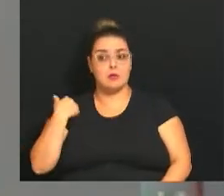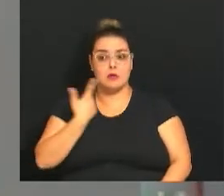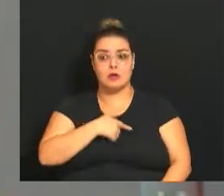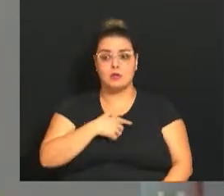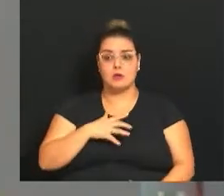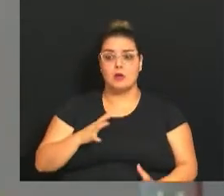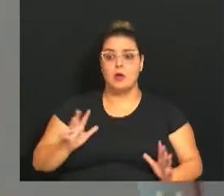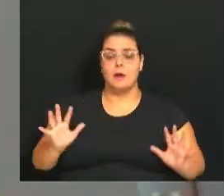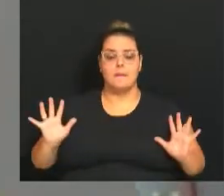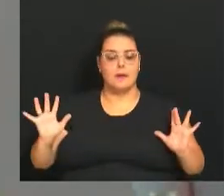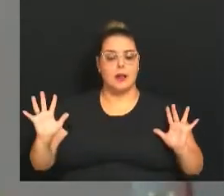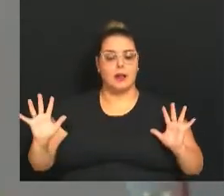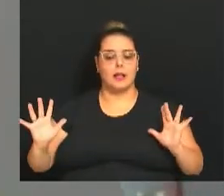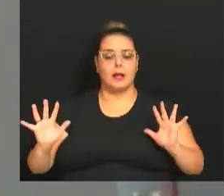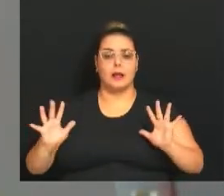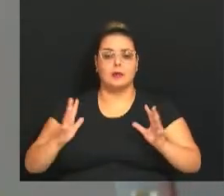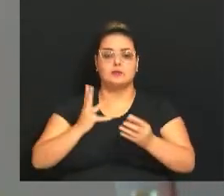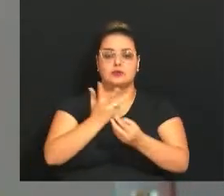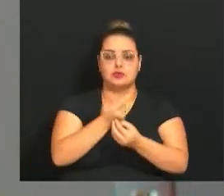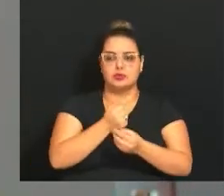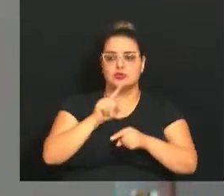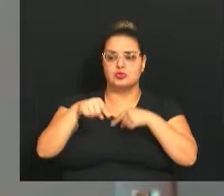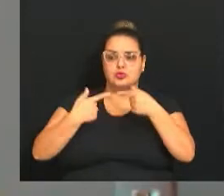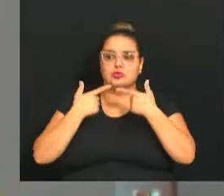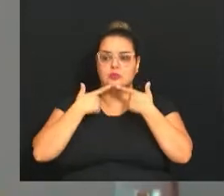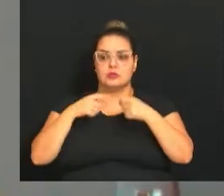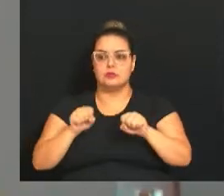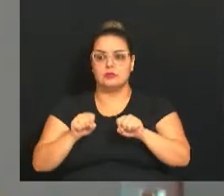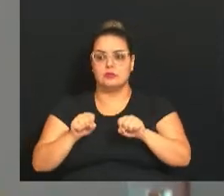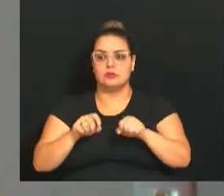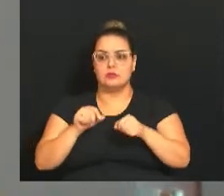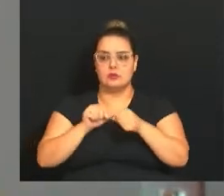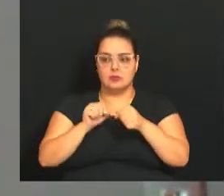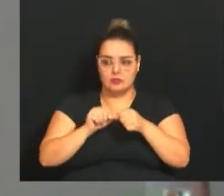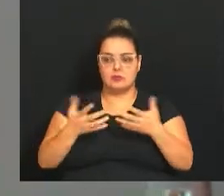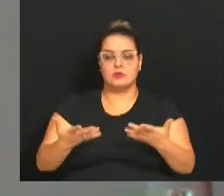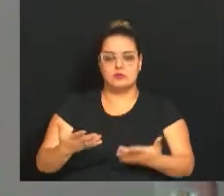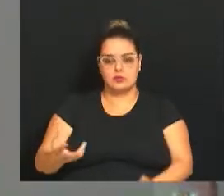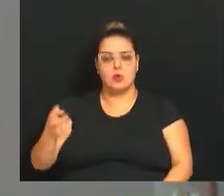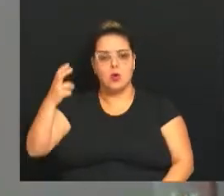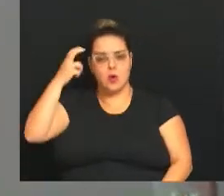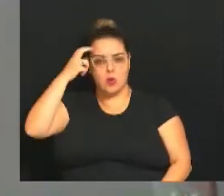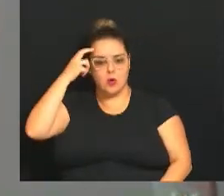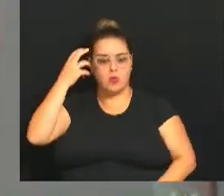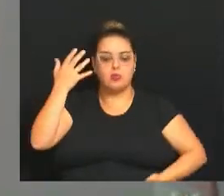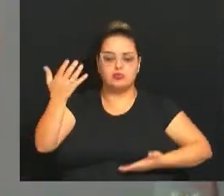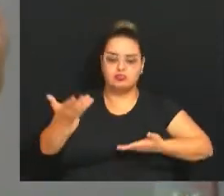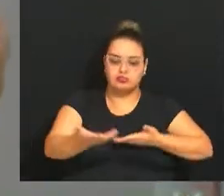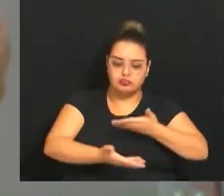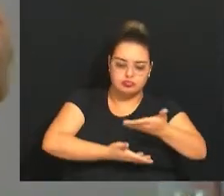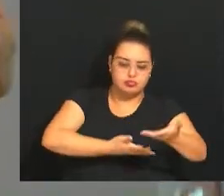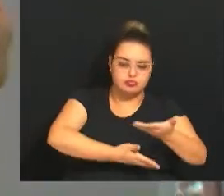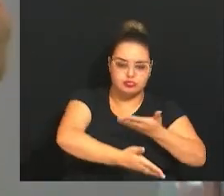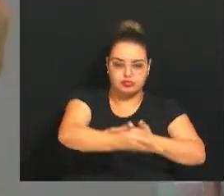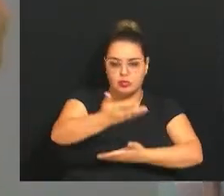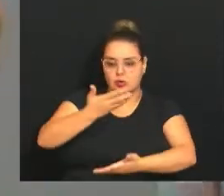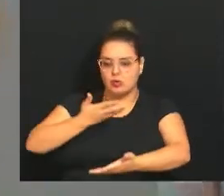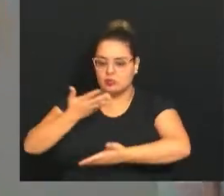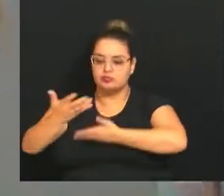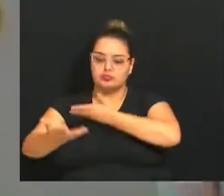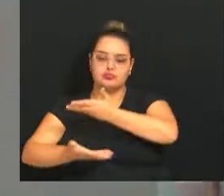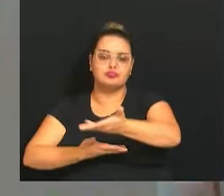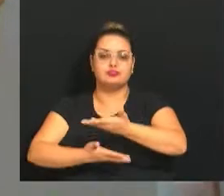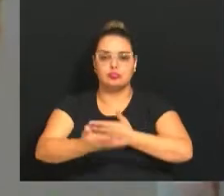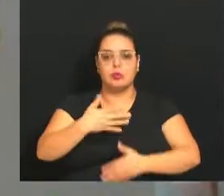de artes visuais e de outras linguagens, fazendo com que a cultura circule na cidade e que as pessoas